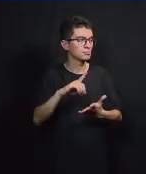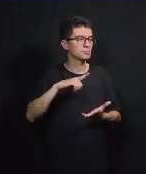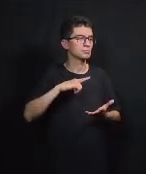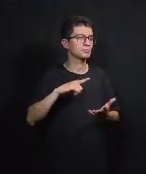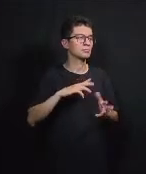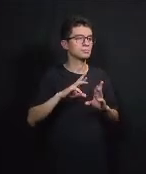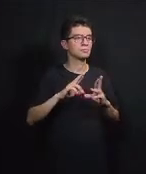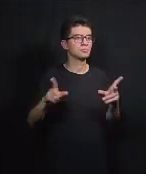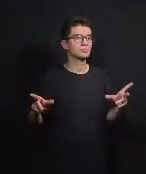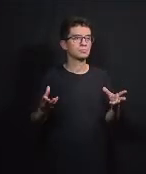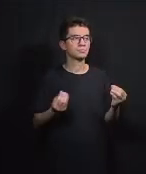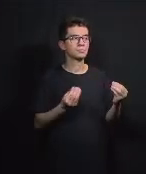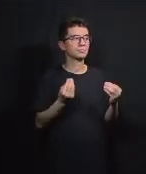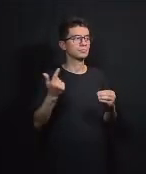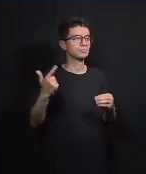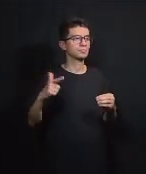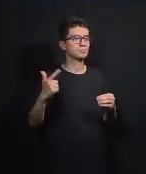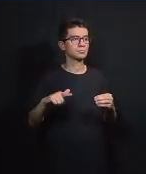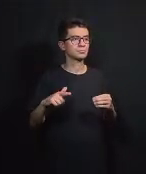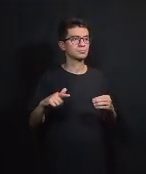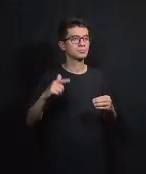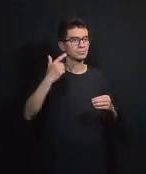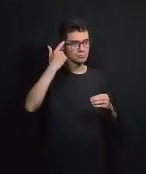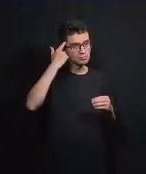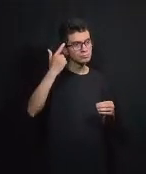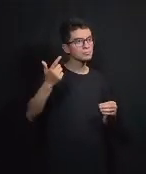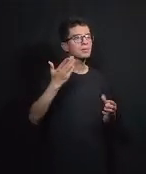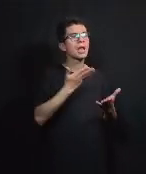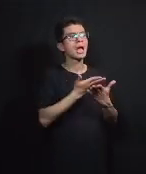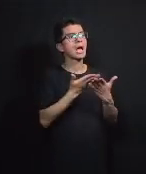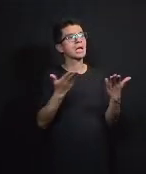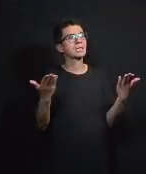divergentes a respeito do movimento. Essas